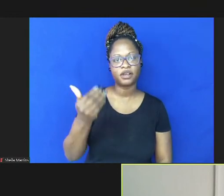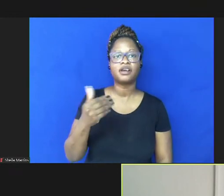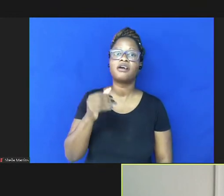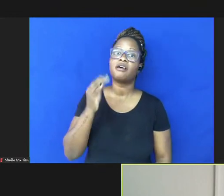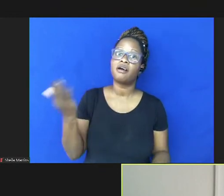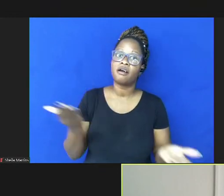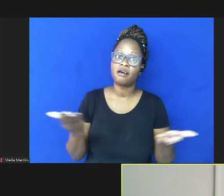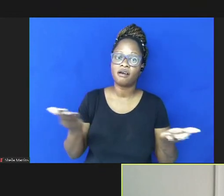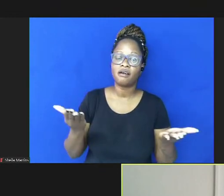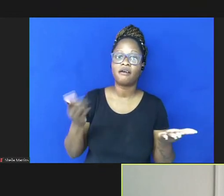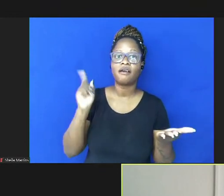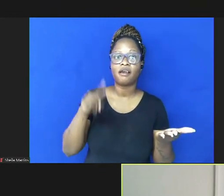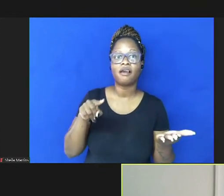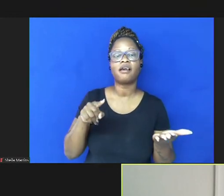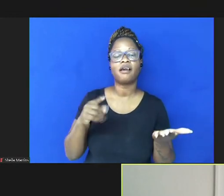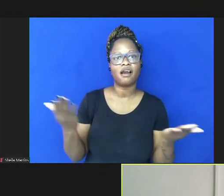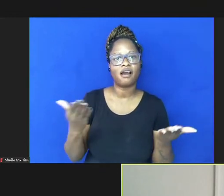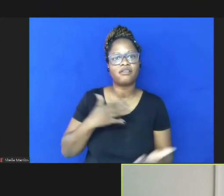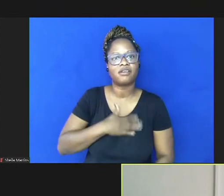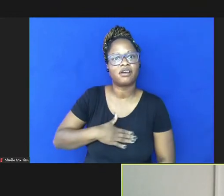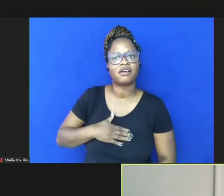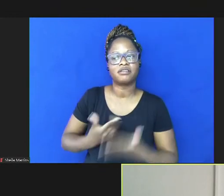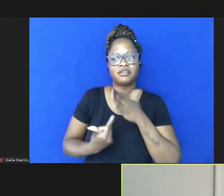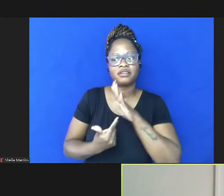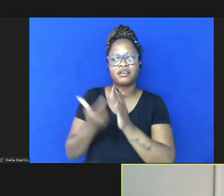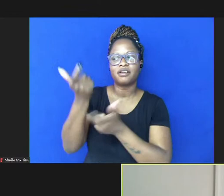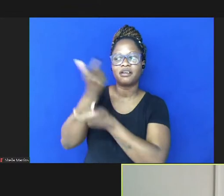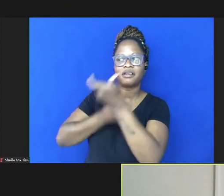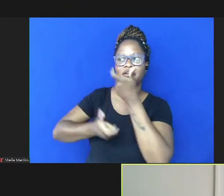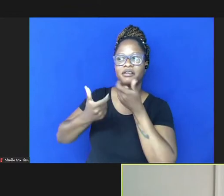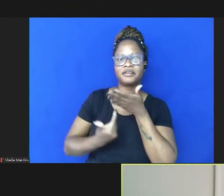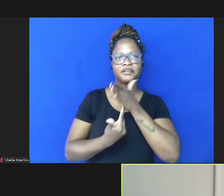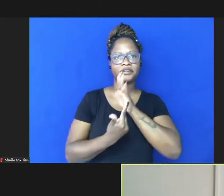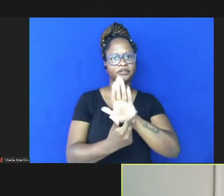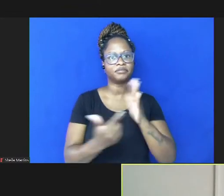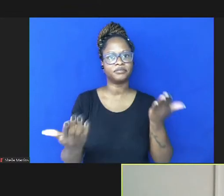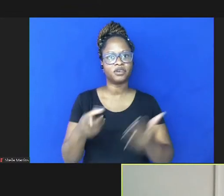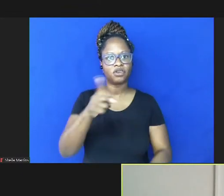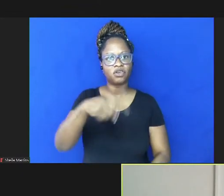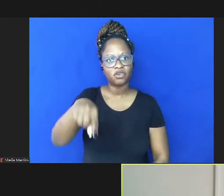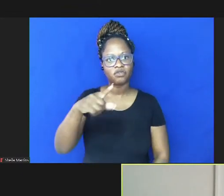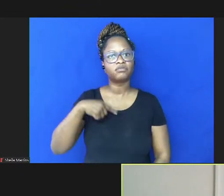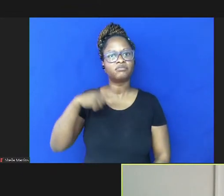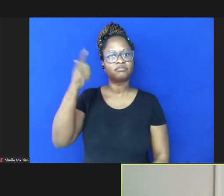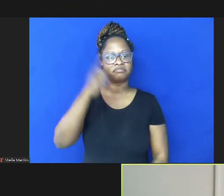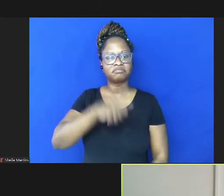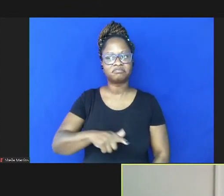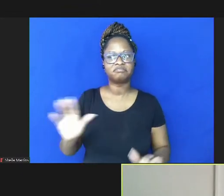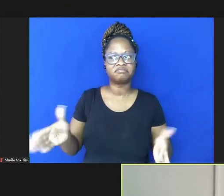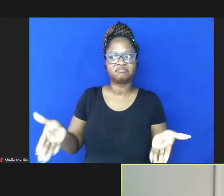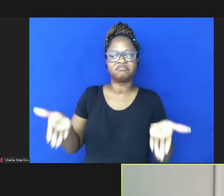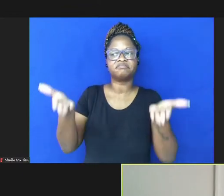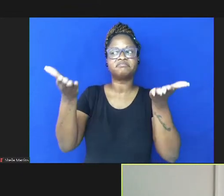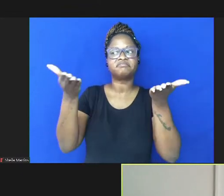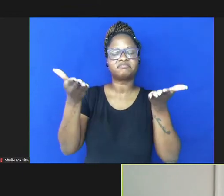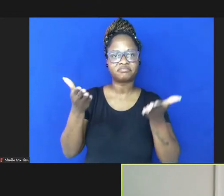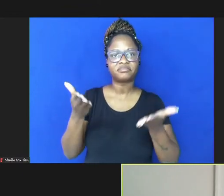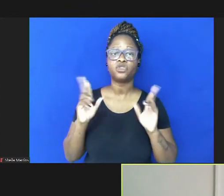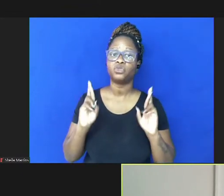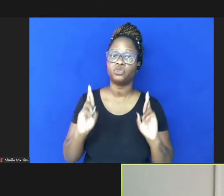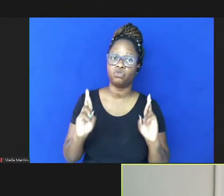por essas gentis palavras de apresentação. E agora você elevou as expectativas e eu espero, então,